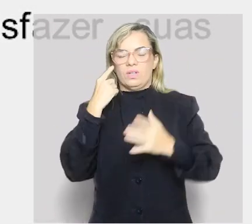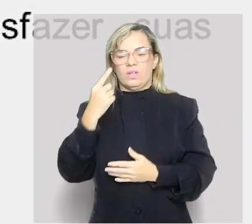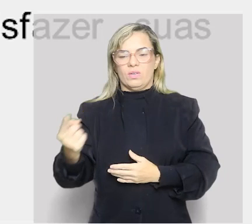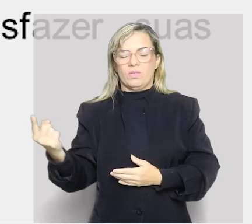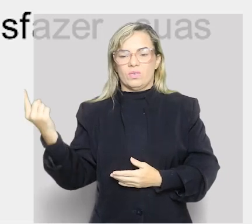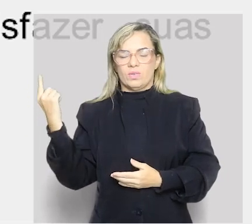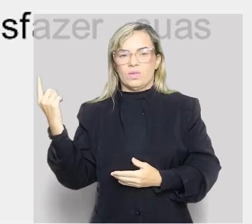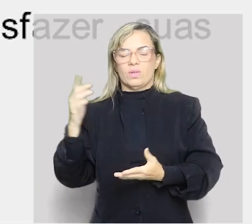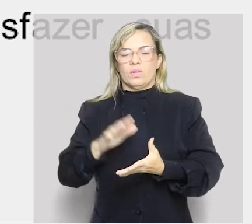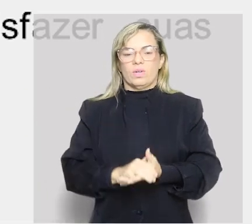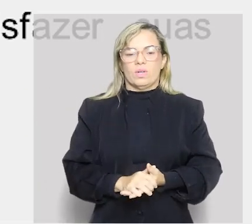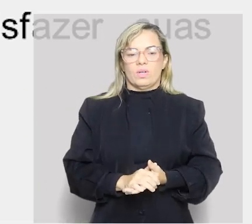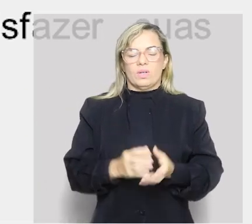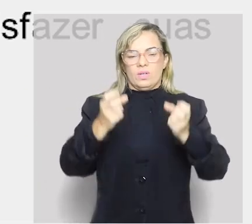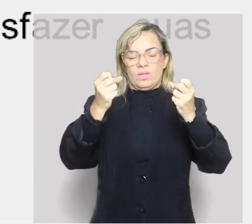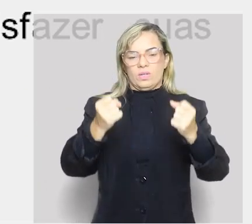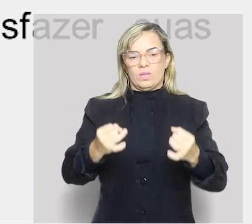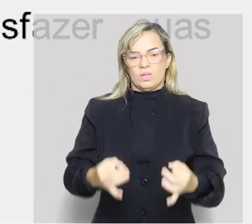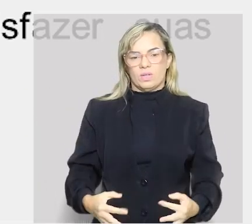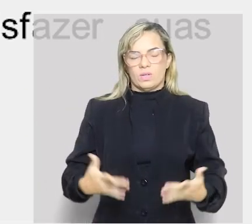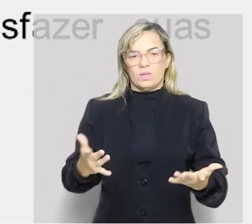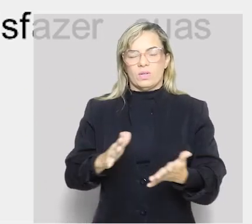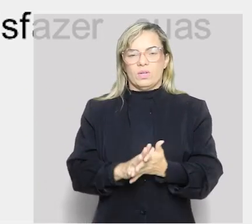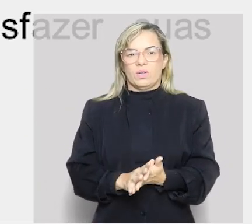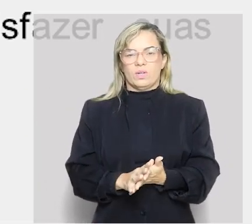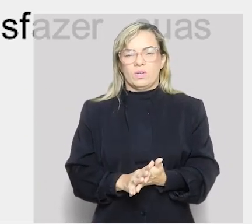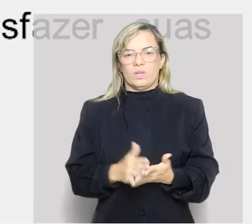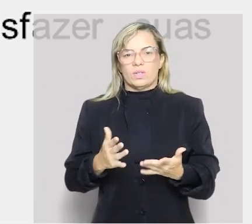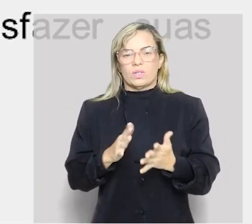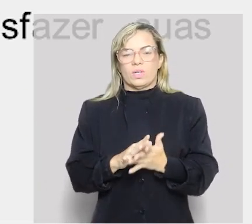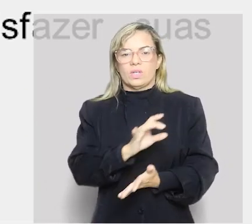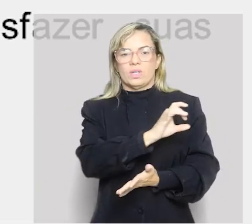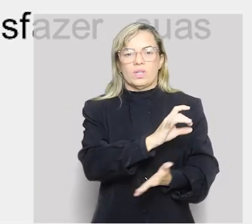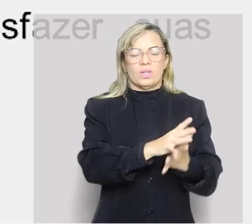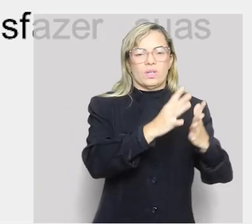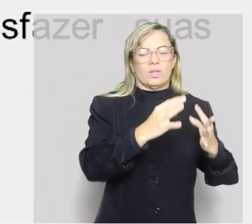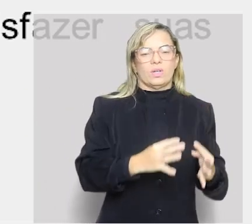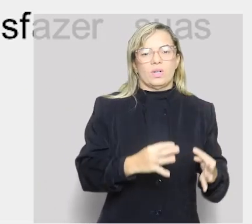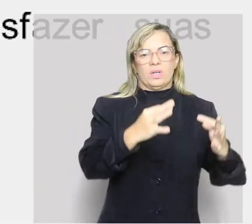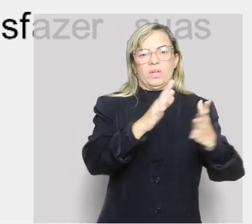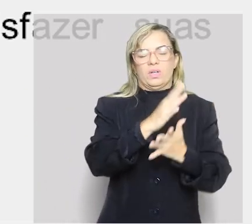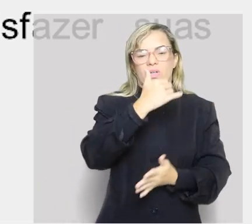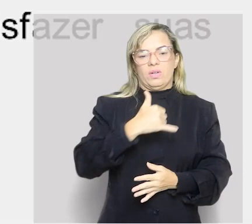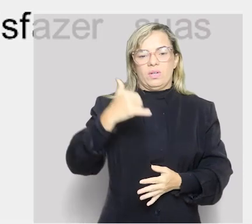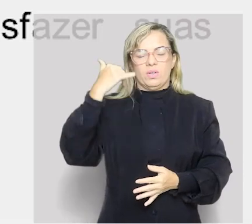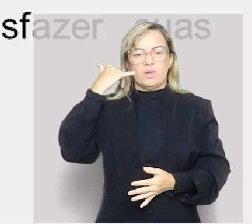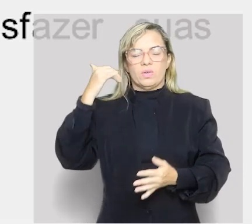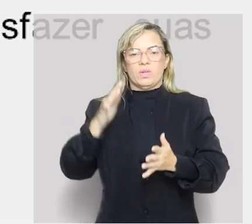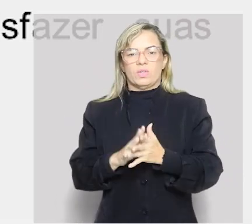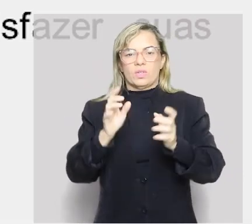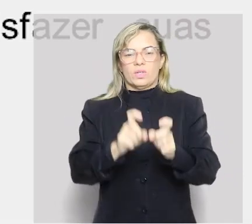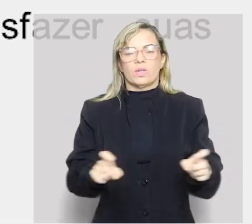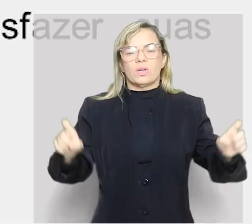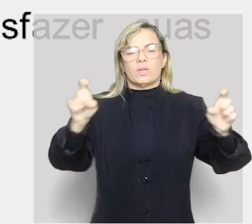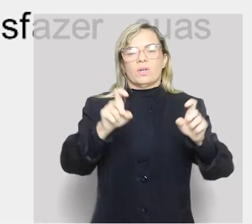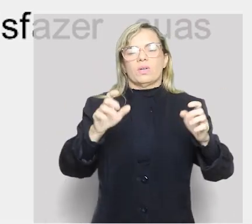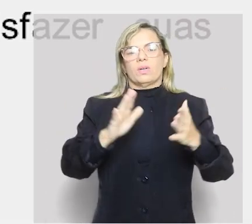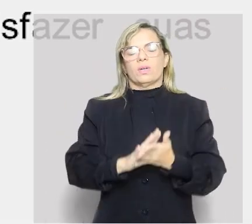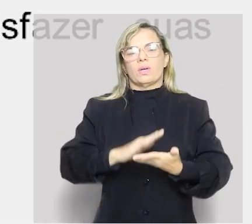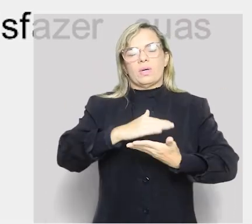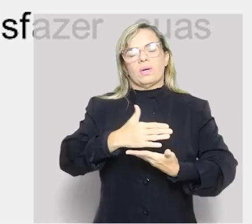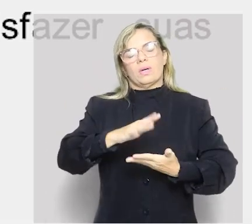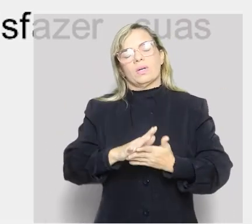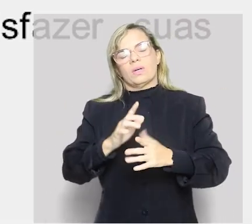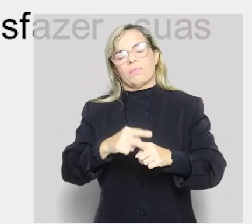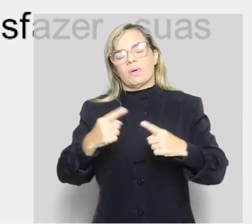a questão de que eletroeletrônico não é só tecnologia de celulares, de computadores, certo? Mas também